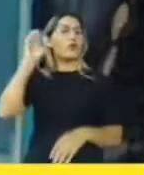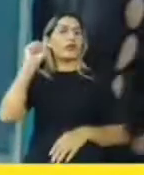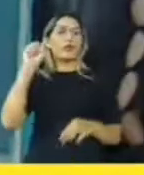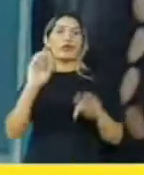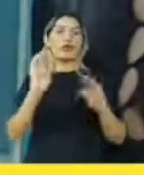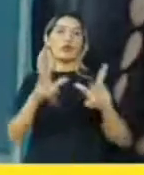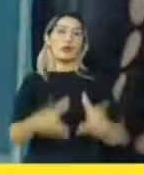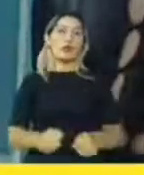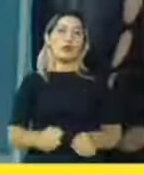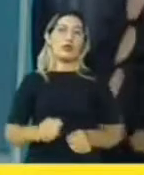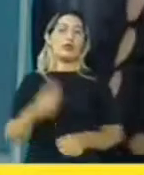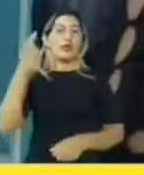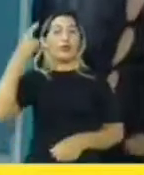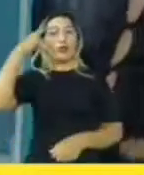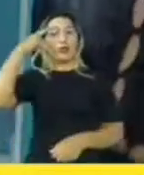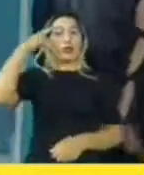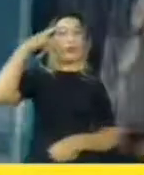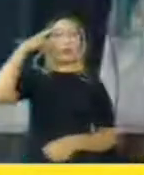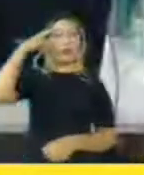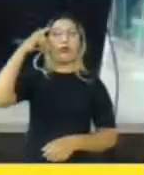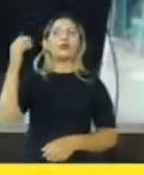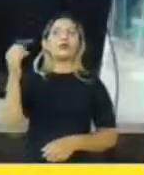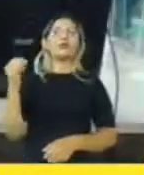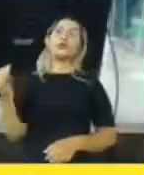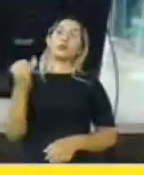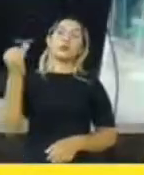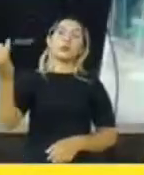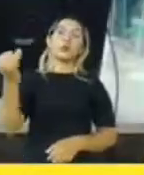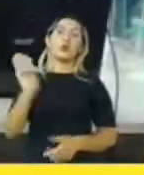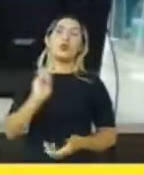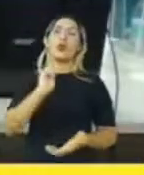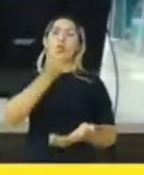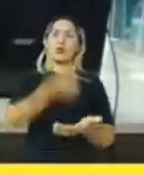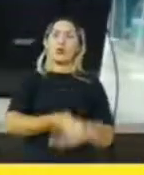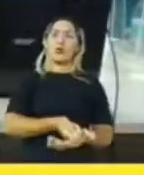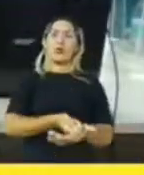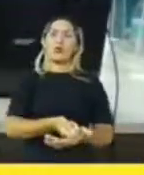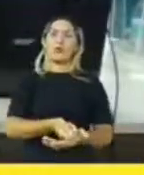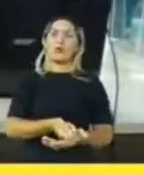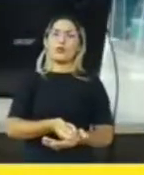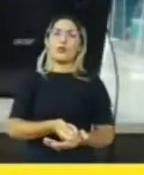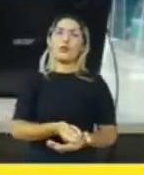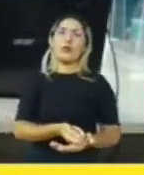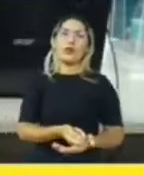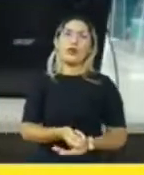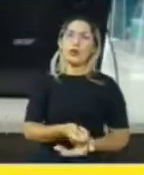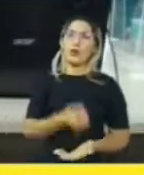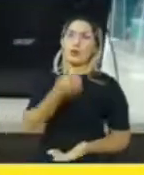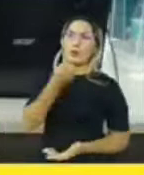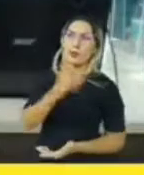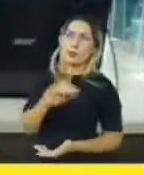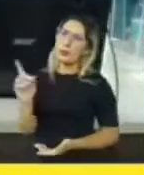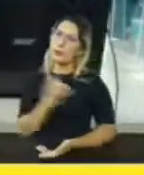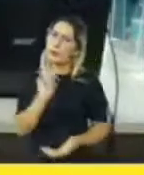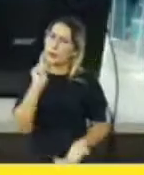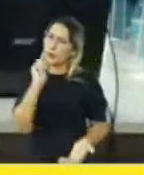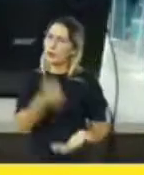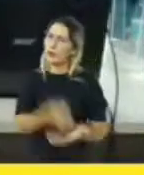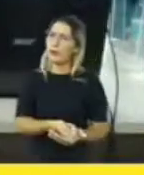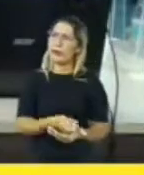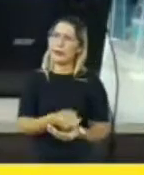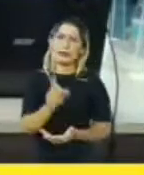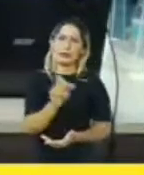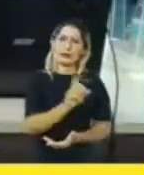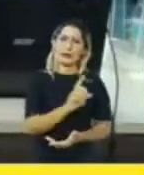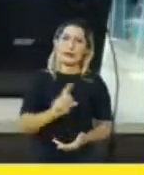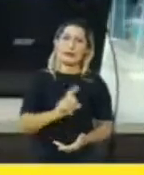a todos e eu acho interessante porque obrigar Não é nada não é nada interessante obrigar nada na